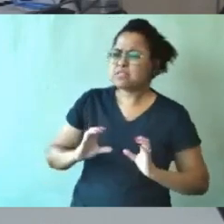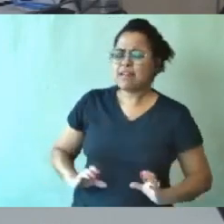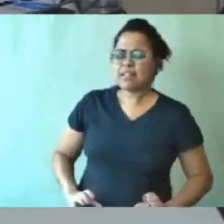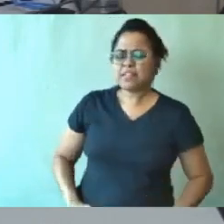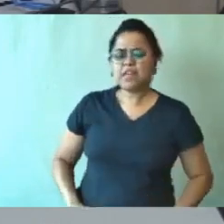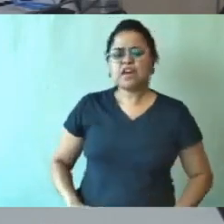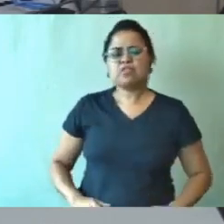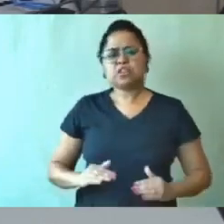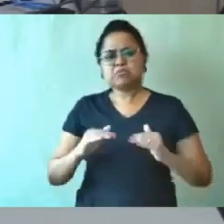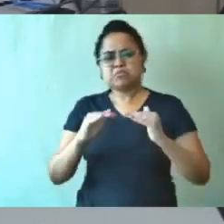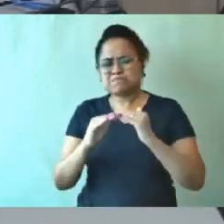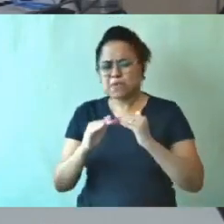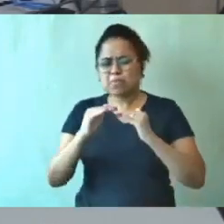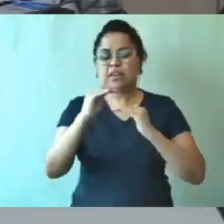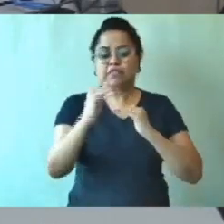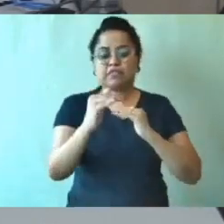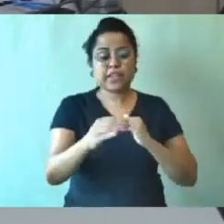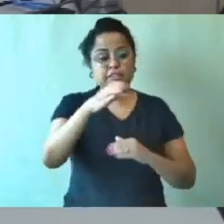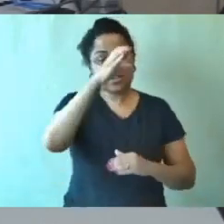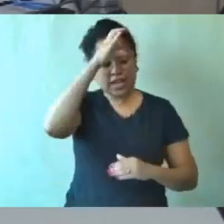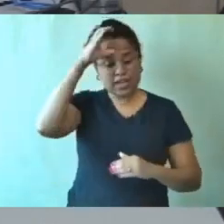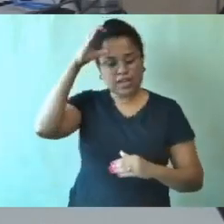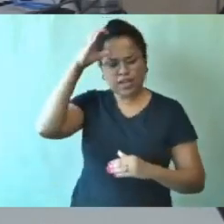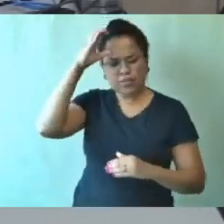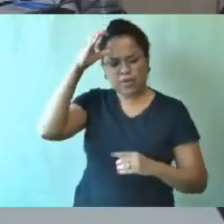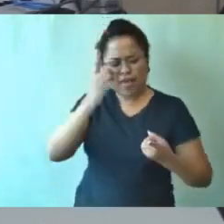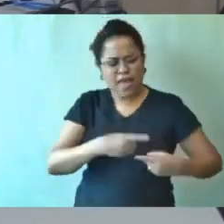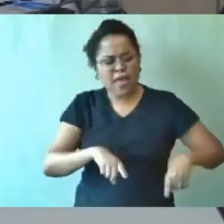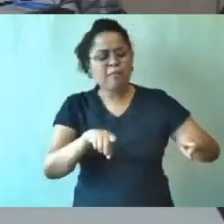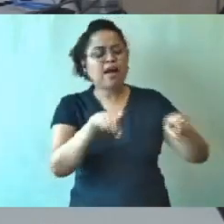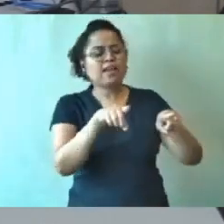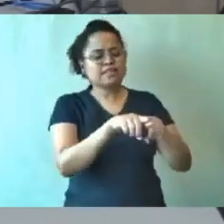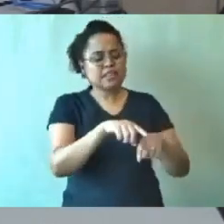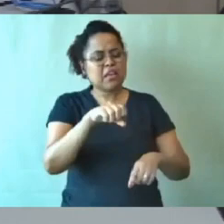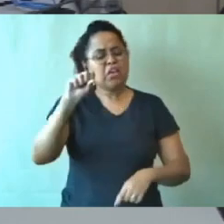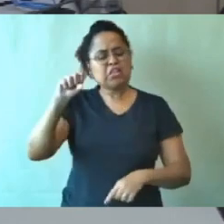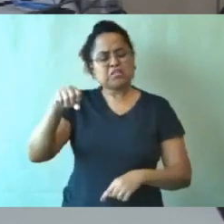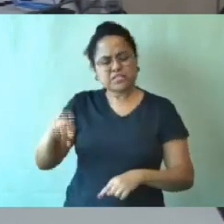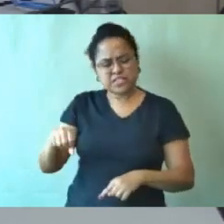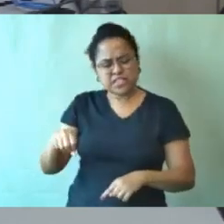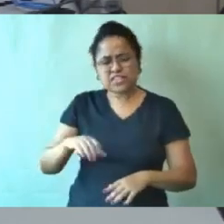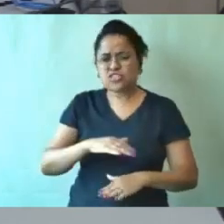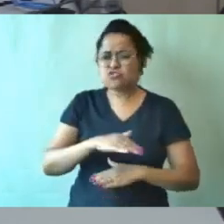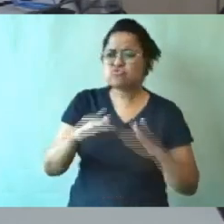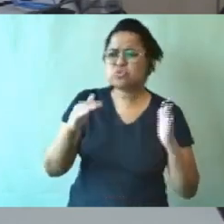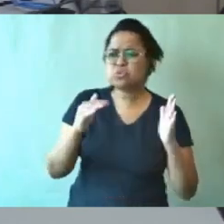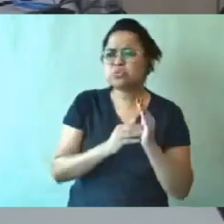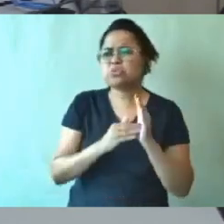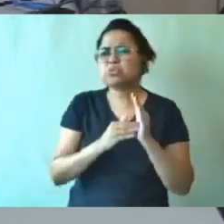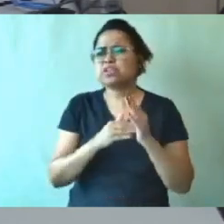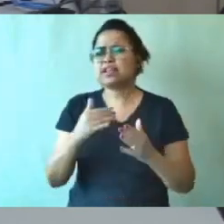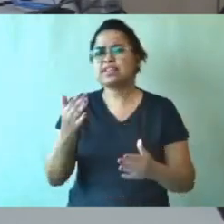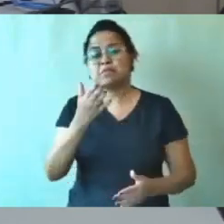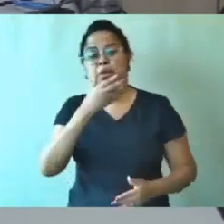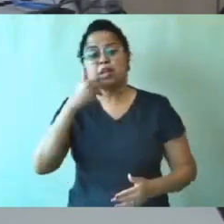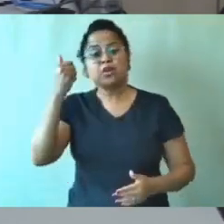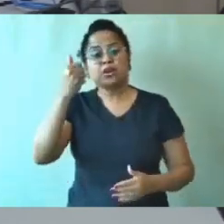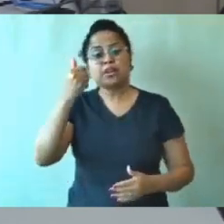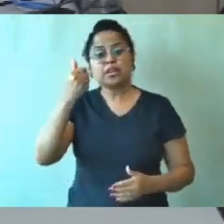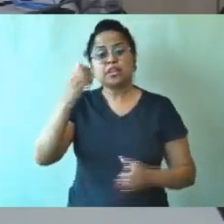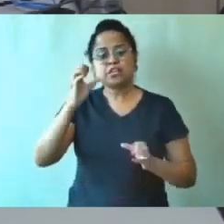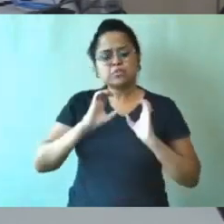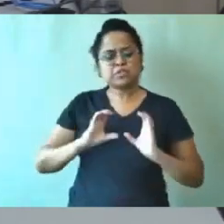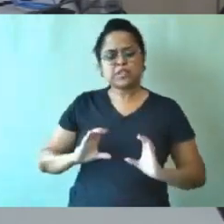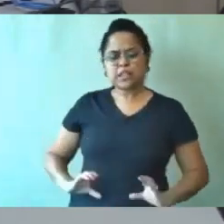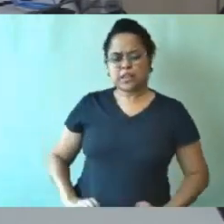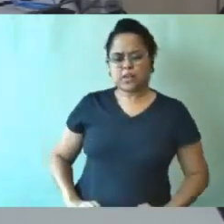para frente, a Câmara é parceira, sim, de tudo que traz melhoria para o cidadão. Agora, é uma melhoria justa, é um